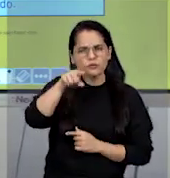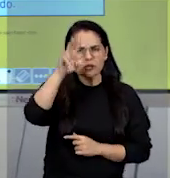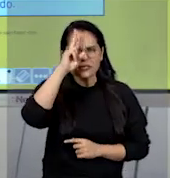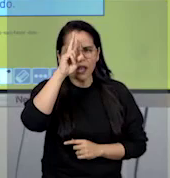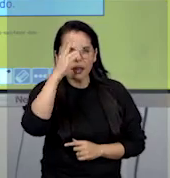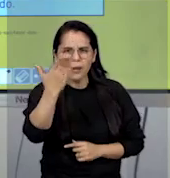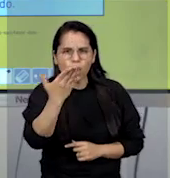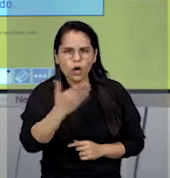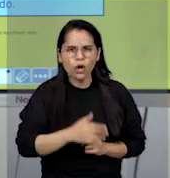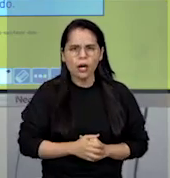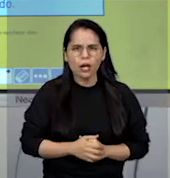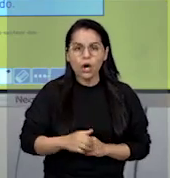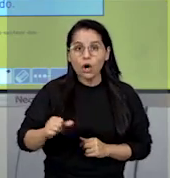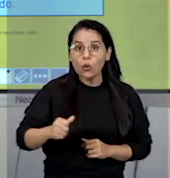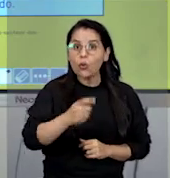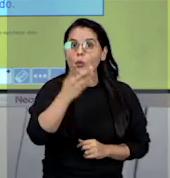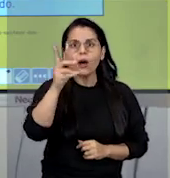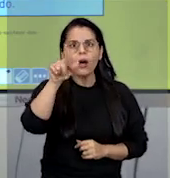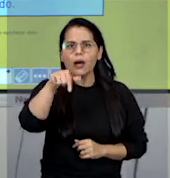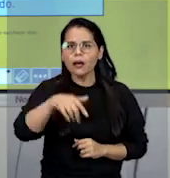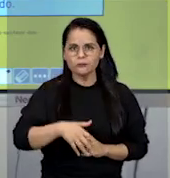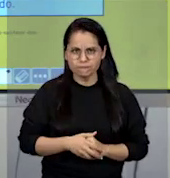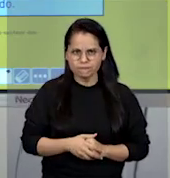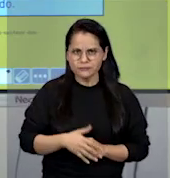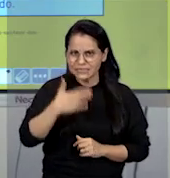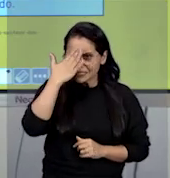Você consegue lembrar quantos são, pelo menos?